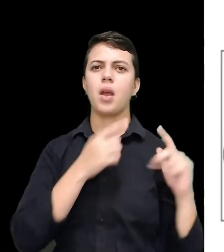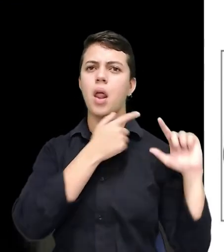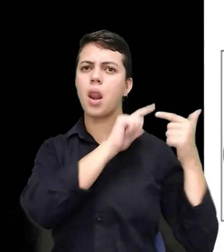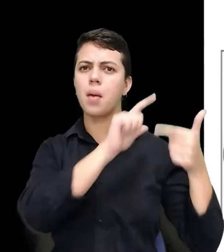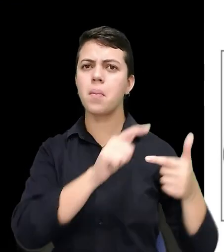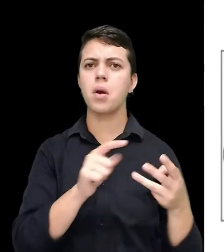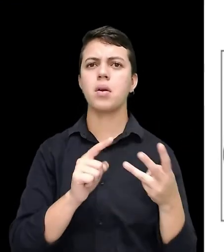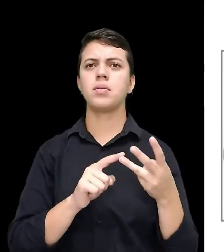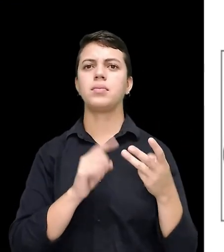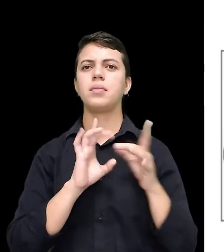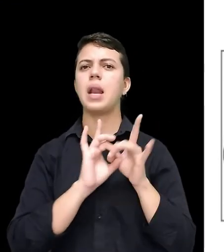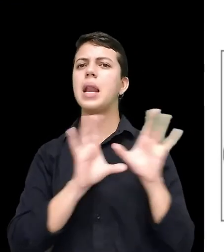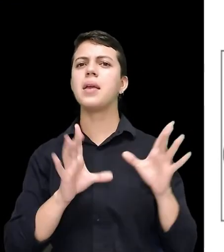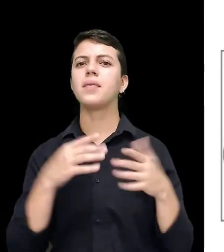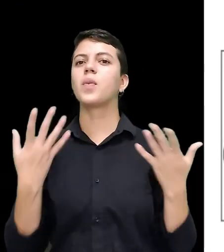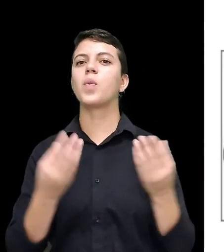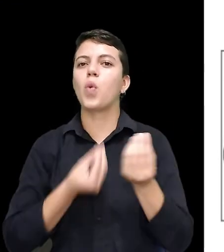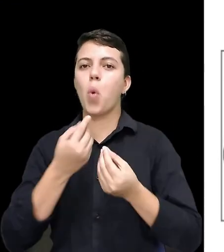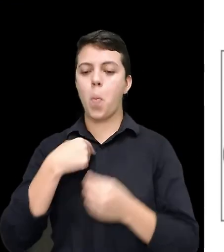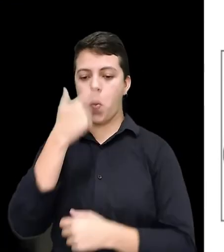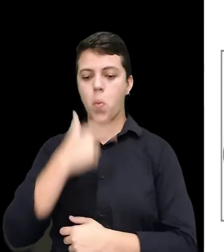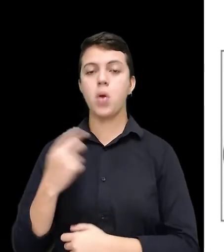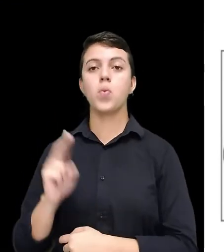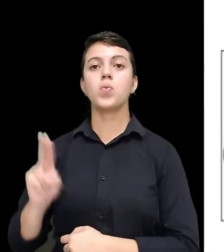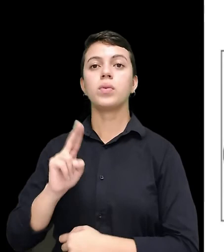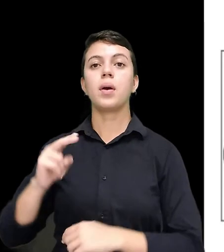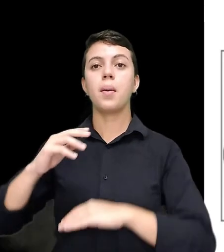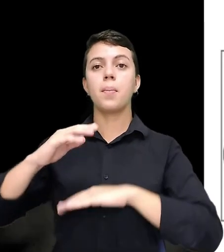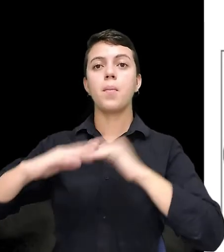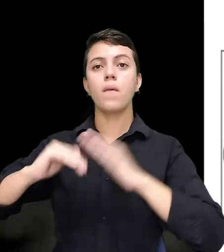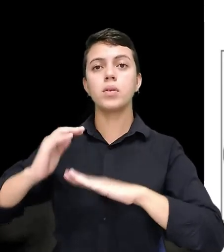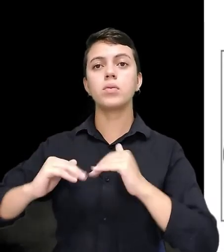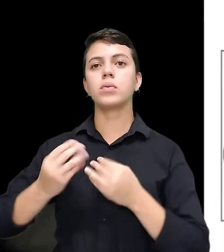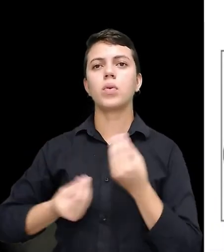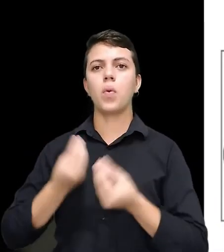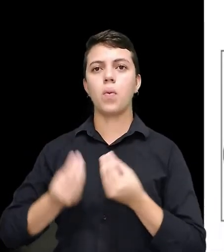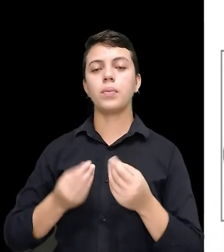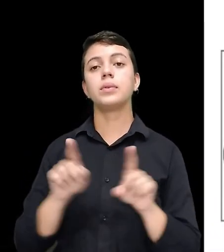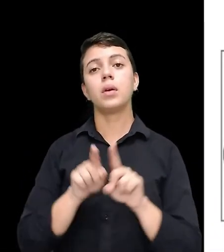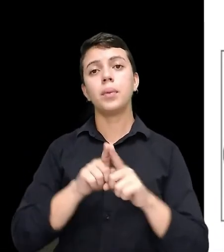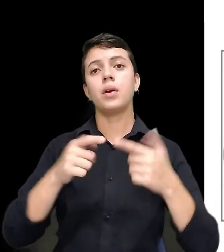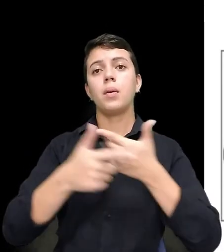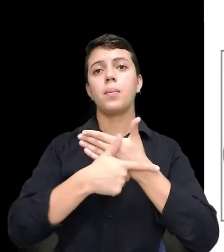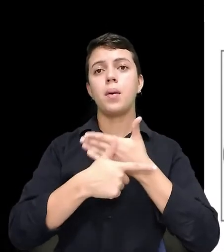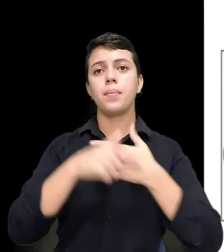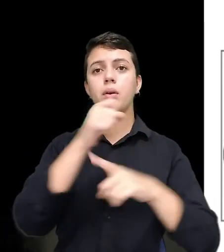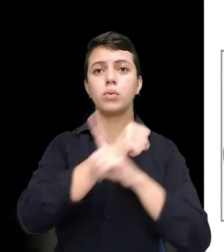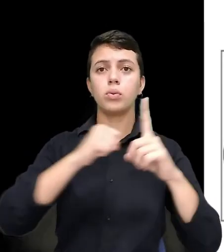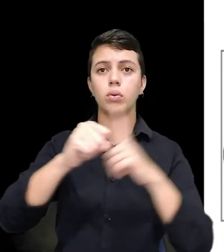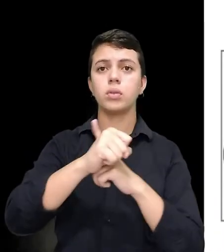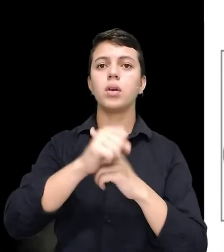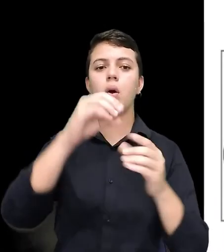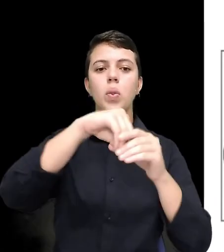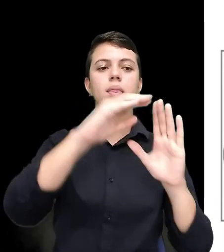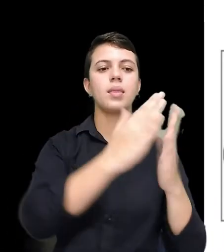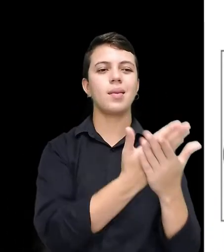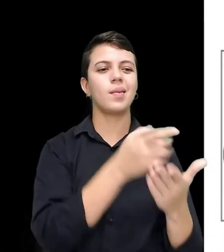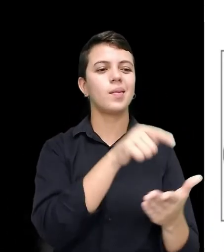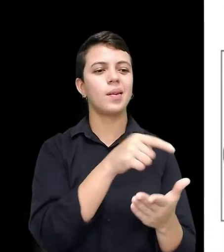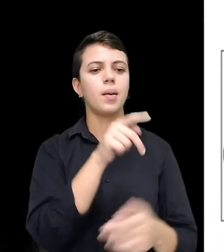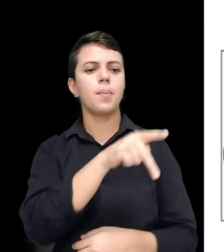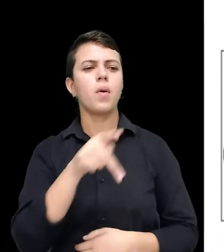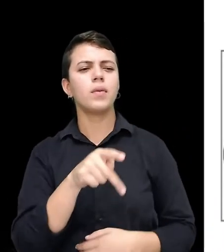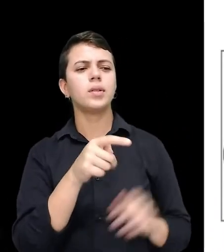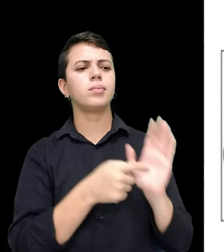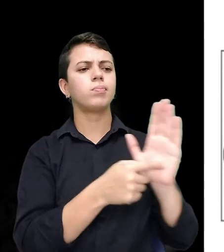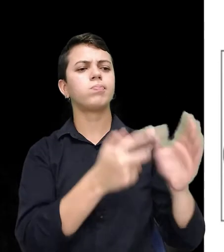valorizar essa transformação social a partir da educação e pensar o papel social também da escola, né, onde